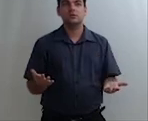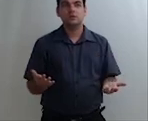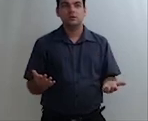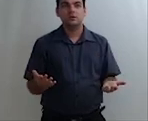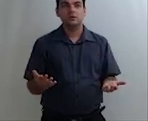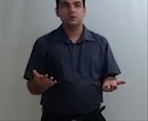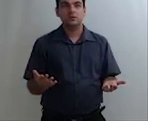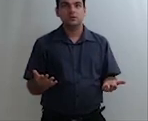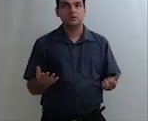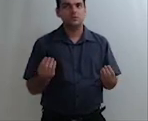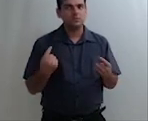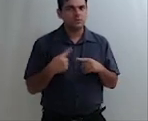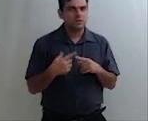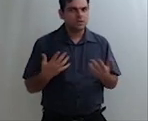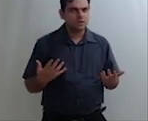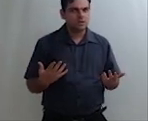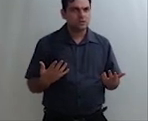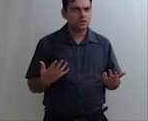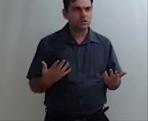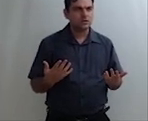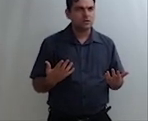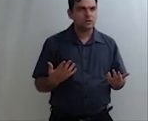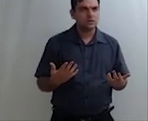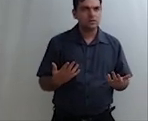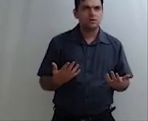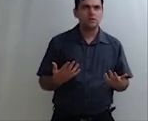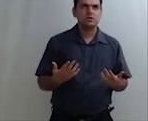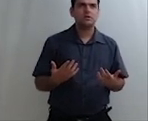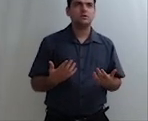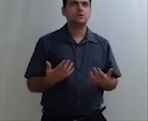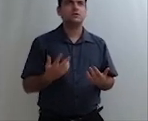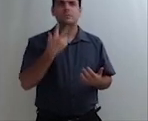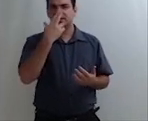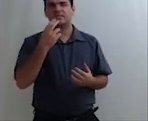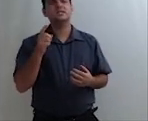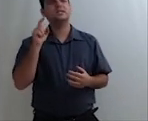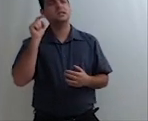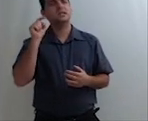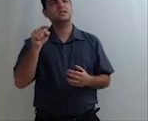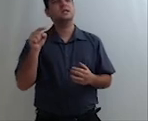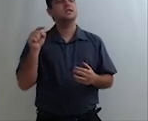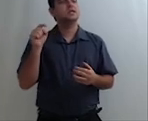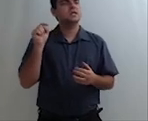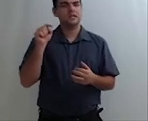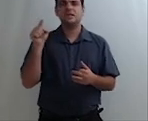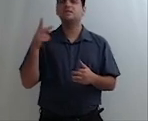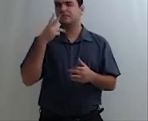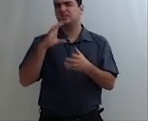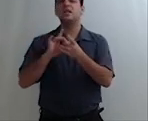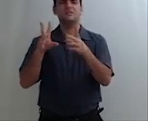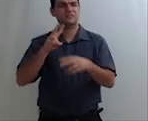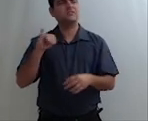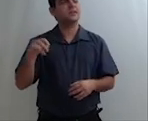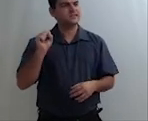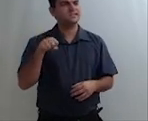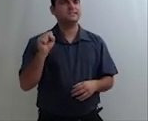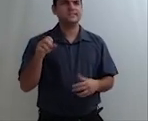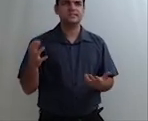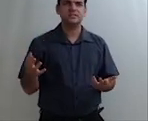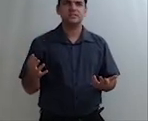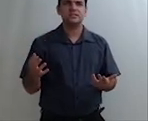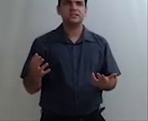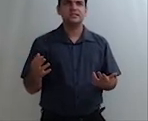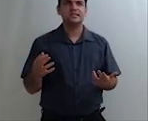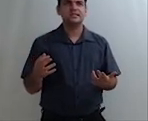certeza absoluta da absolvição do Renan pela prova que foi colhida não apresentam estão